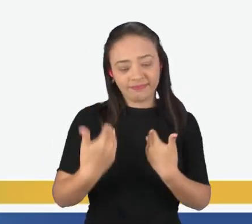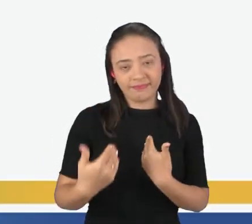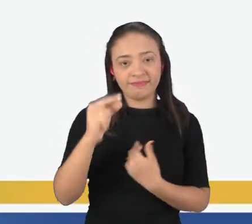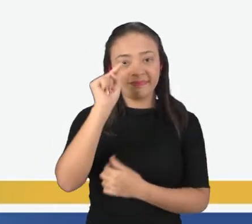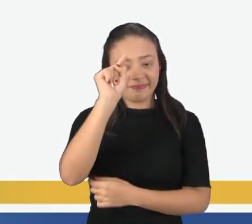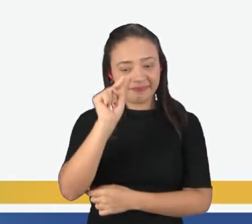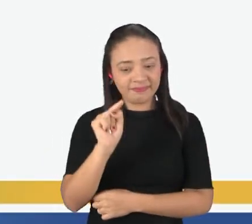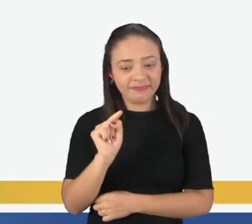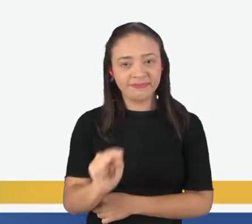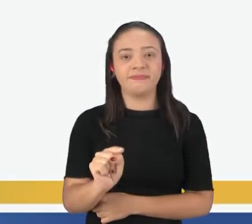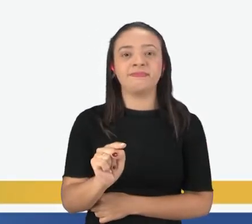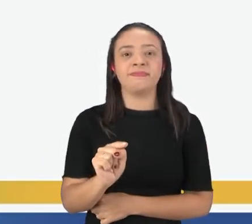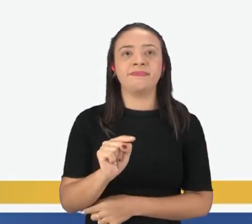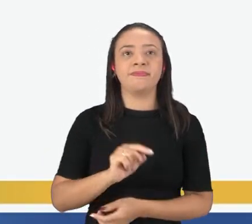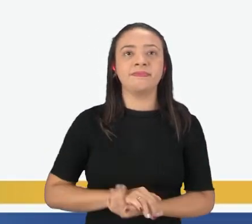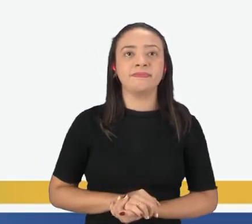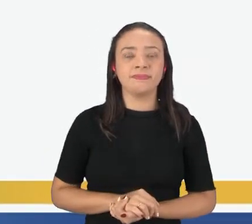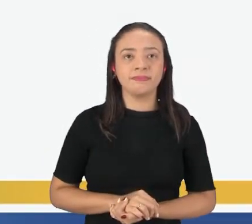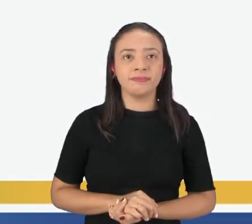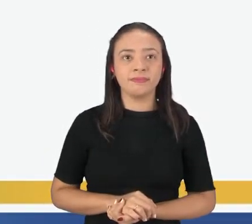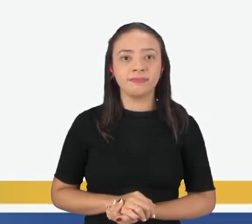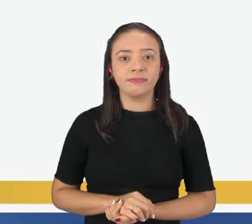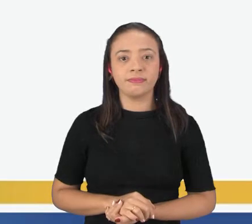exclamação. Exclamar, né?